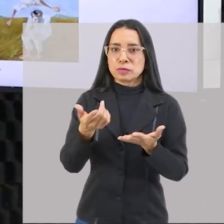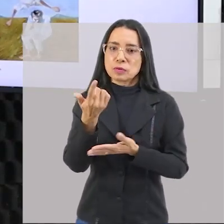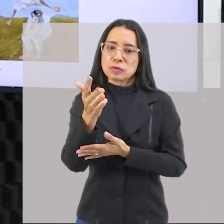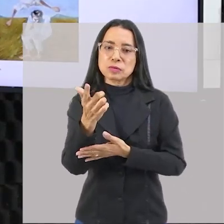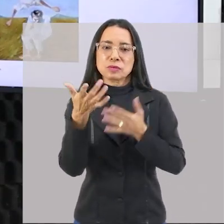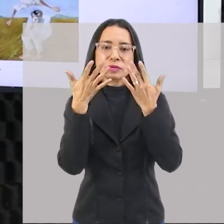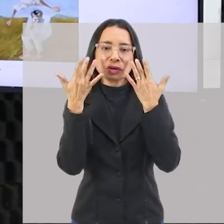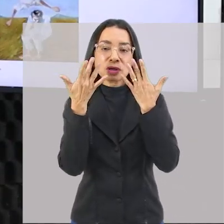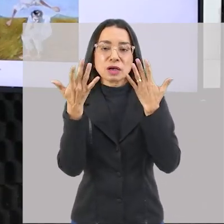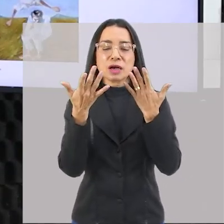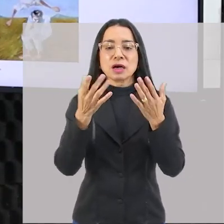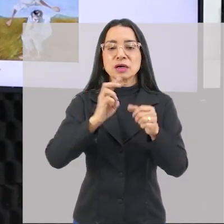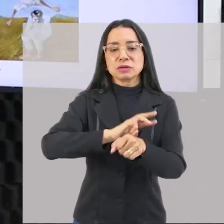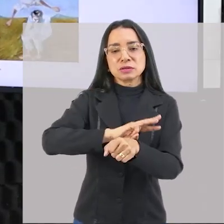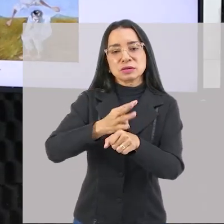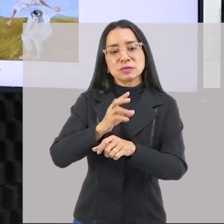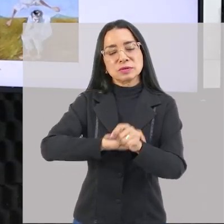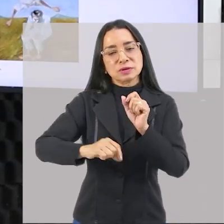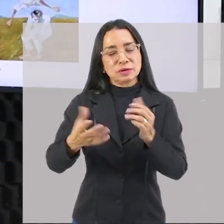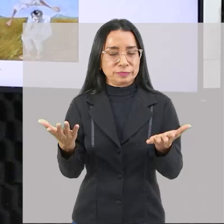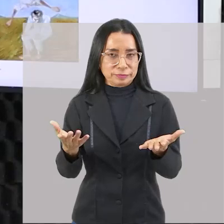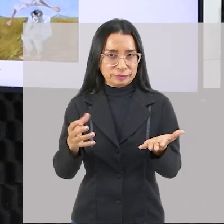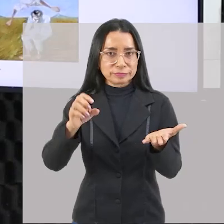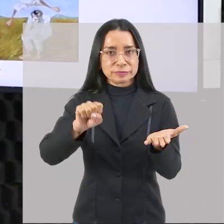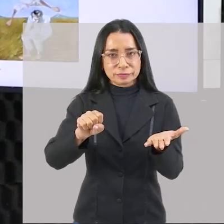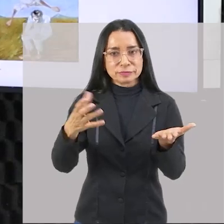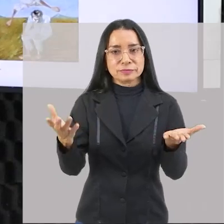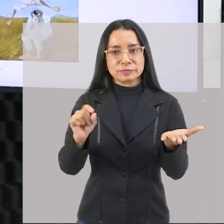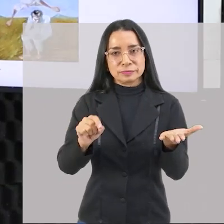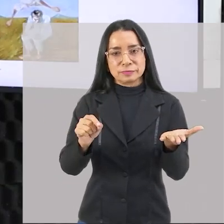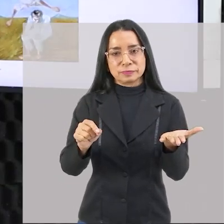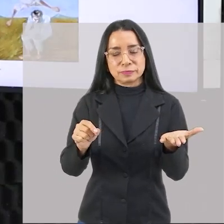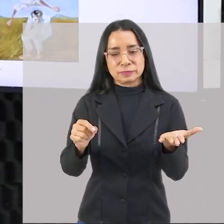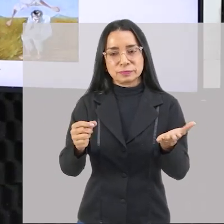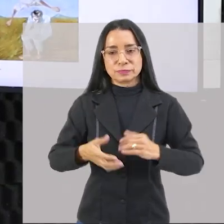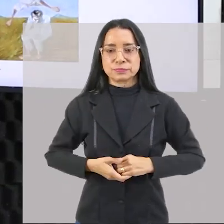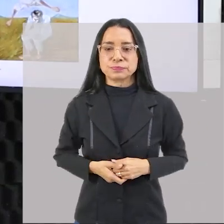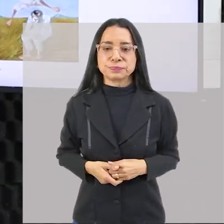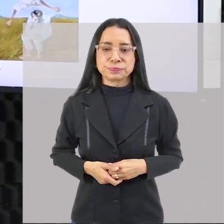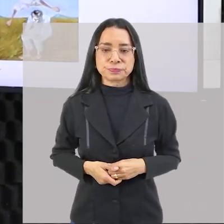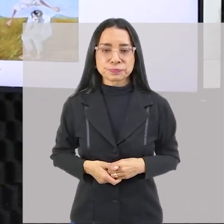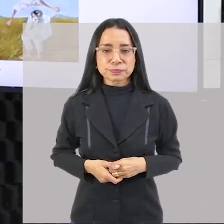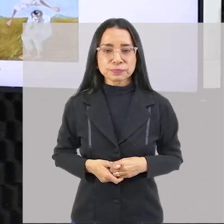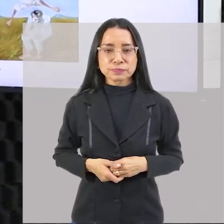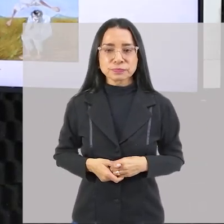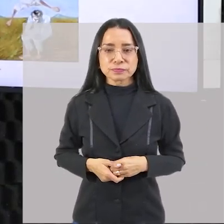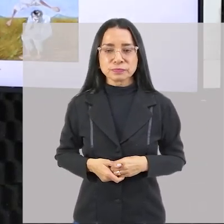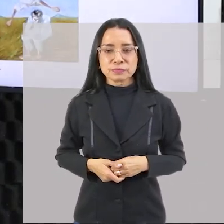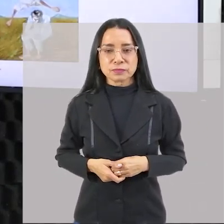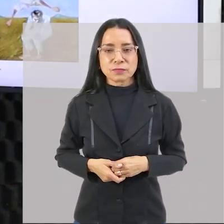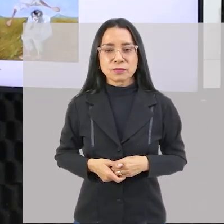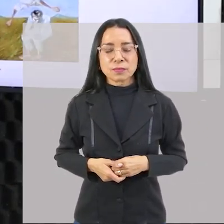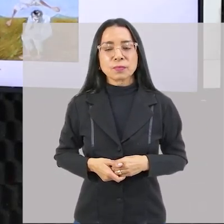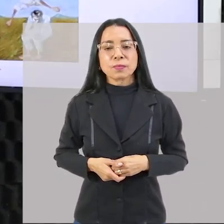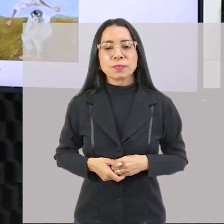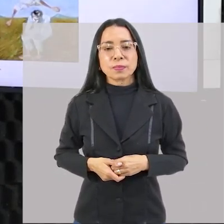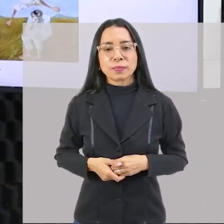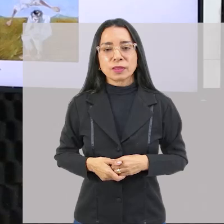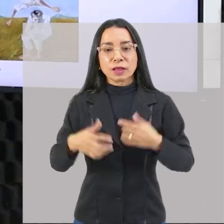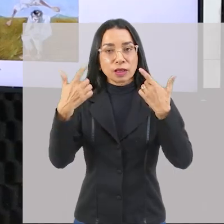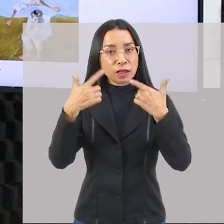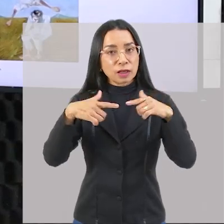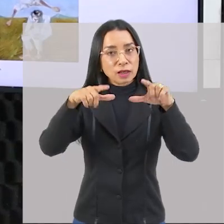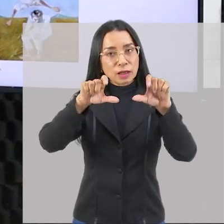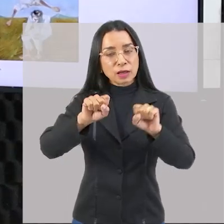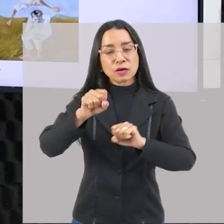UEMA. Deixa quieto, né? A análise de obra não é arte, não, né? Tá bom, vamos falar sobre isso. Mas está na linguagem de código,